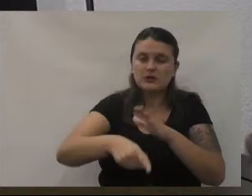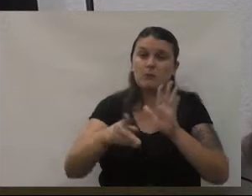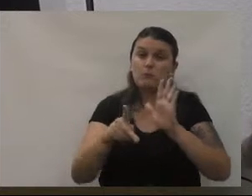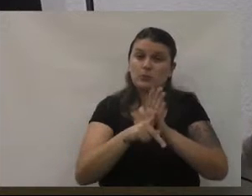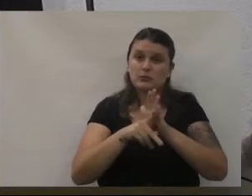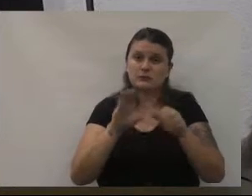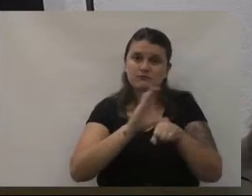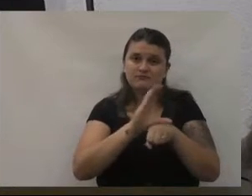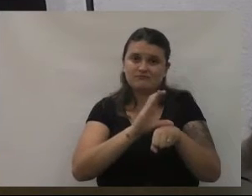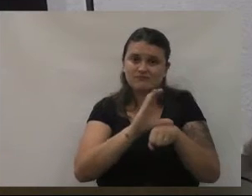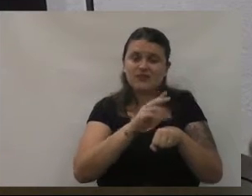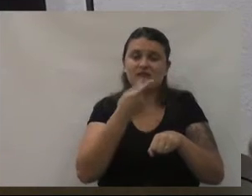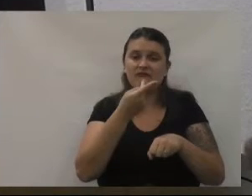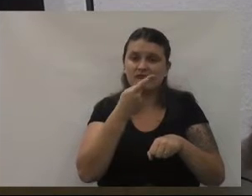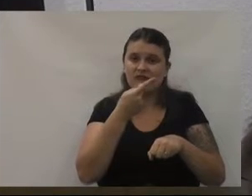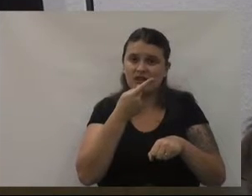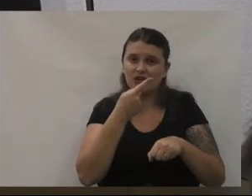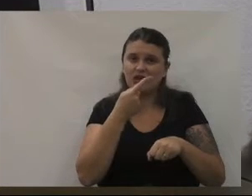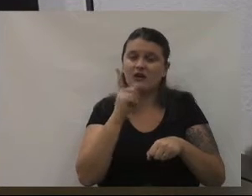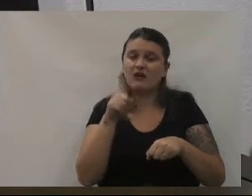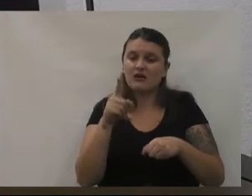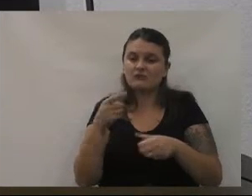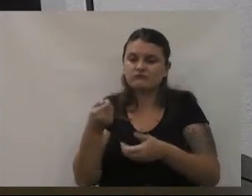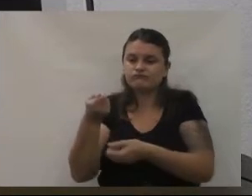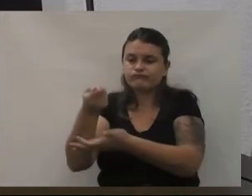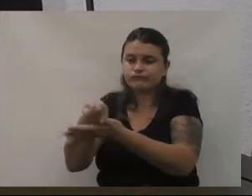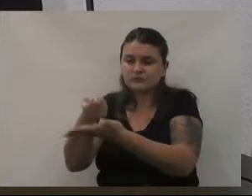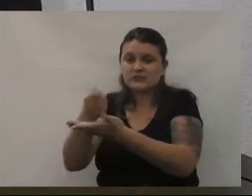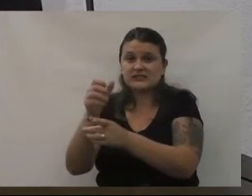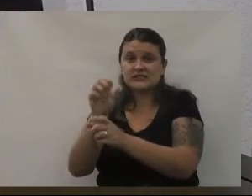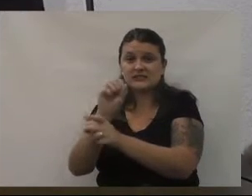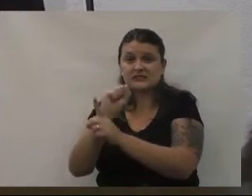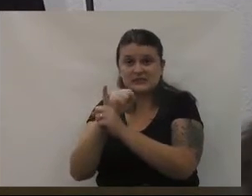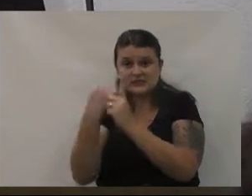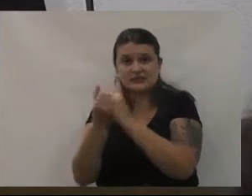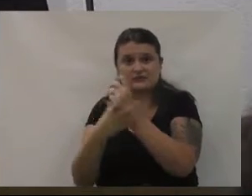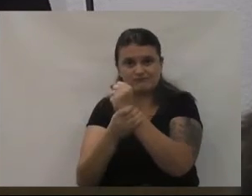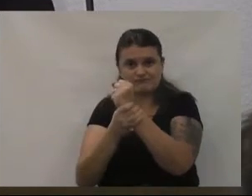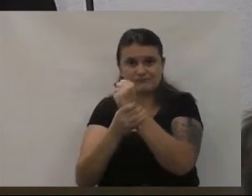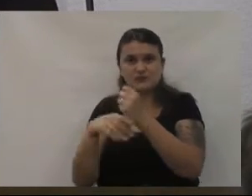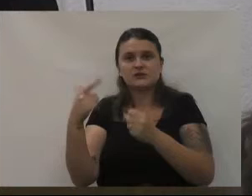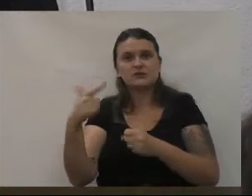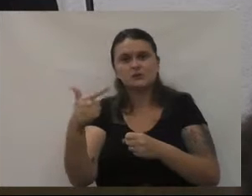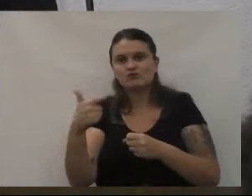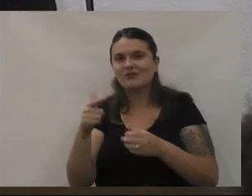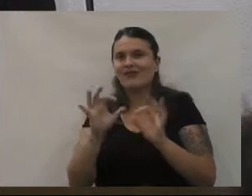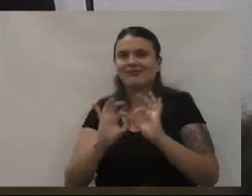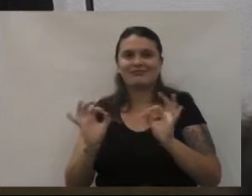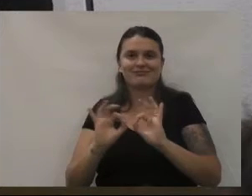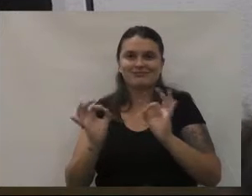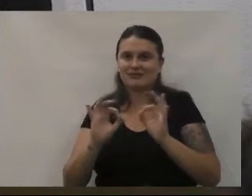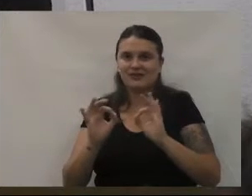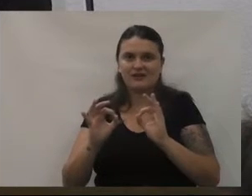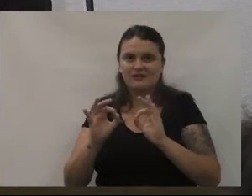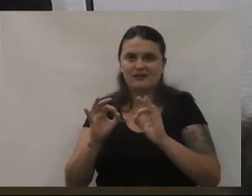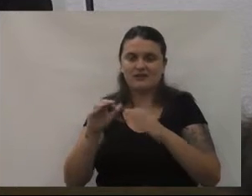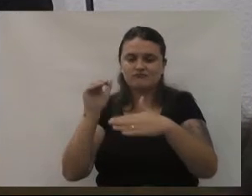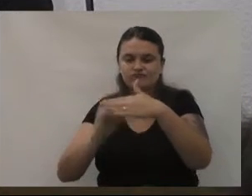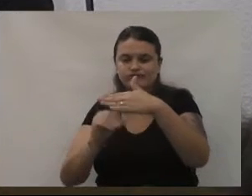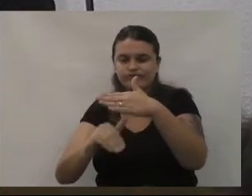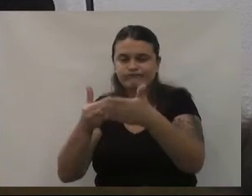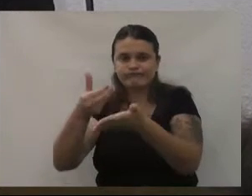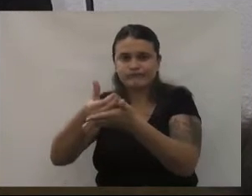própria Constituição diz que são benefícios de seguridade social. Então, não envolvem em nada a Previdência